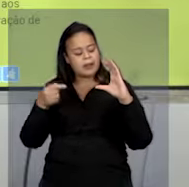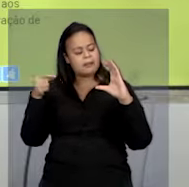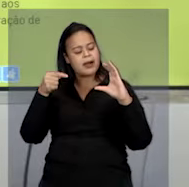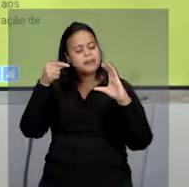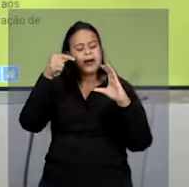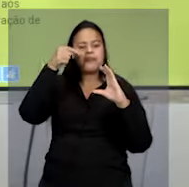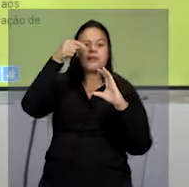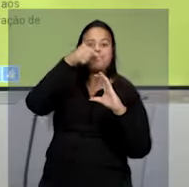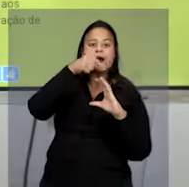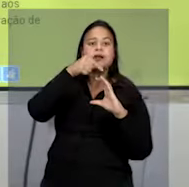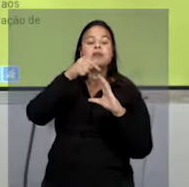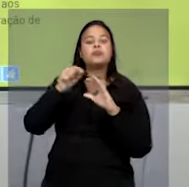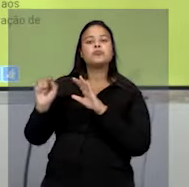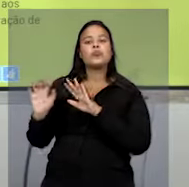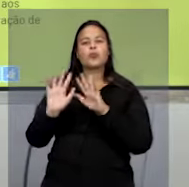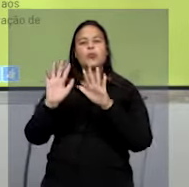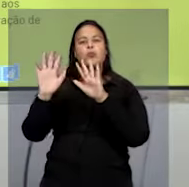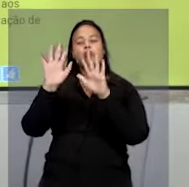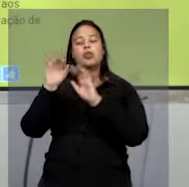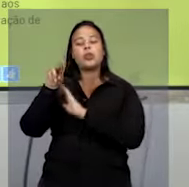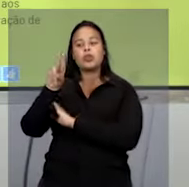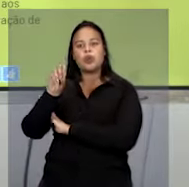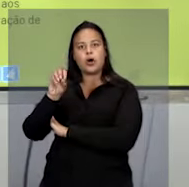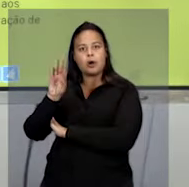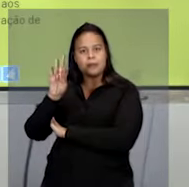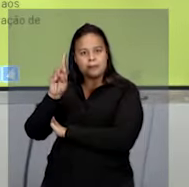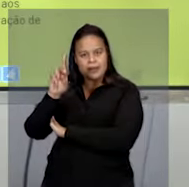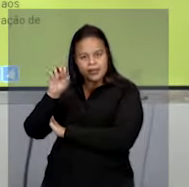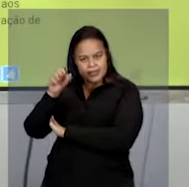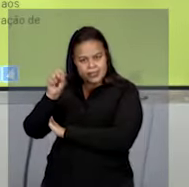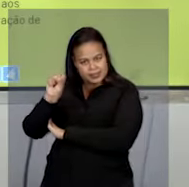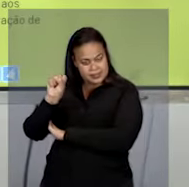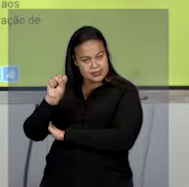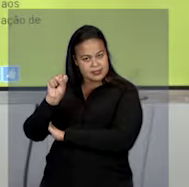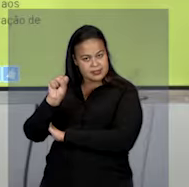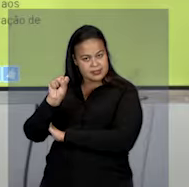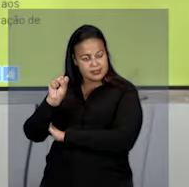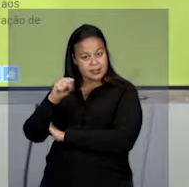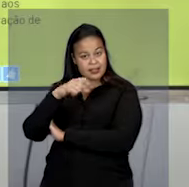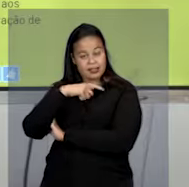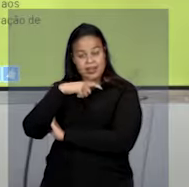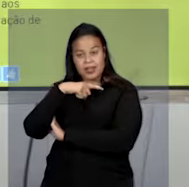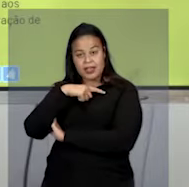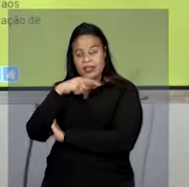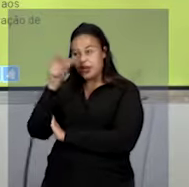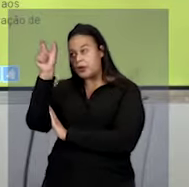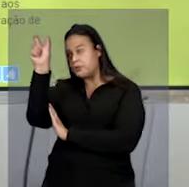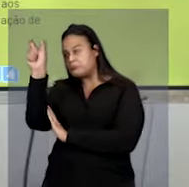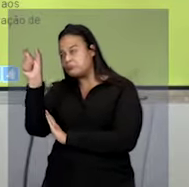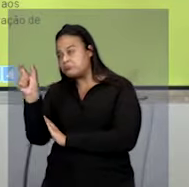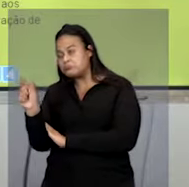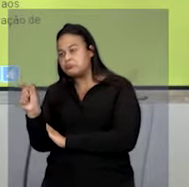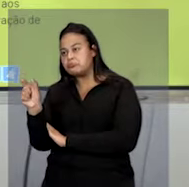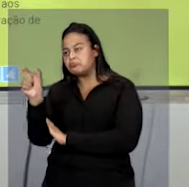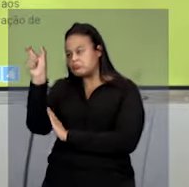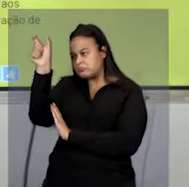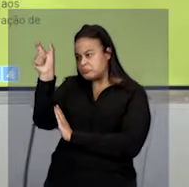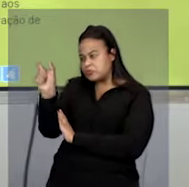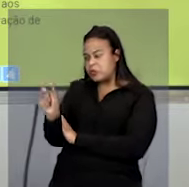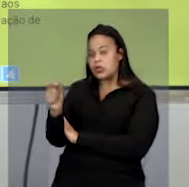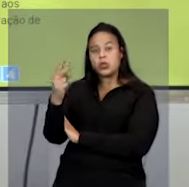nobres, nós vamos ver que na última camada deles, eles têm 2 ou 8 elétrons.